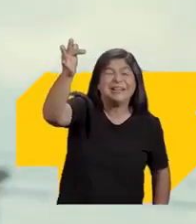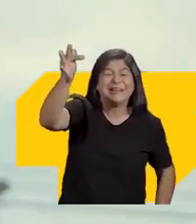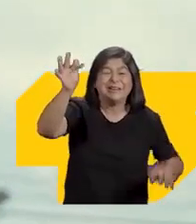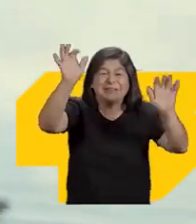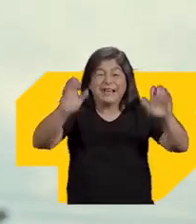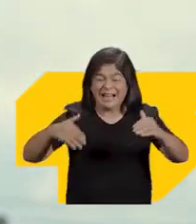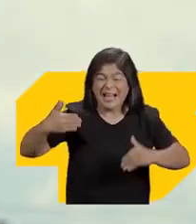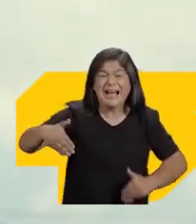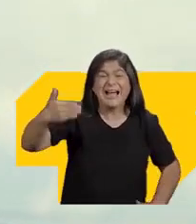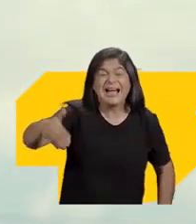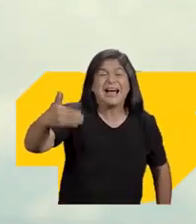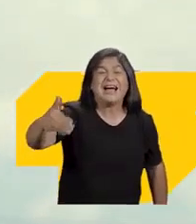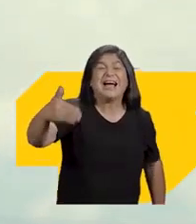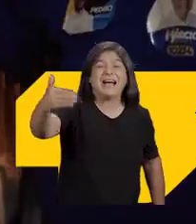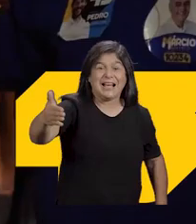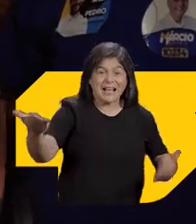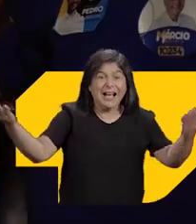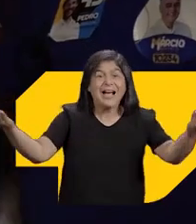futuro.